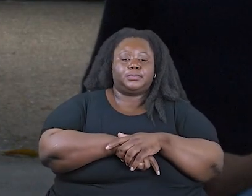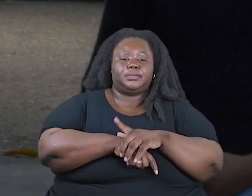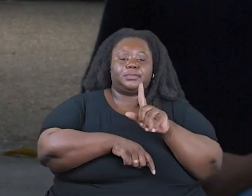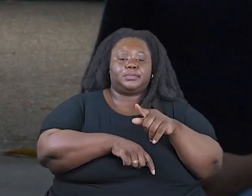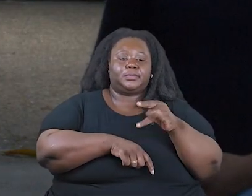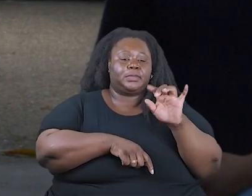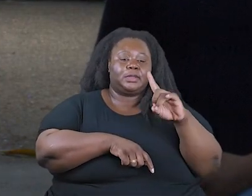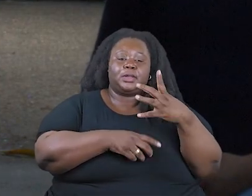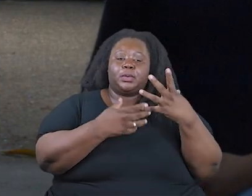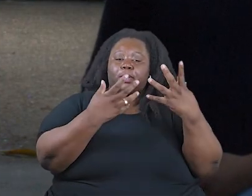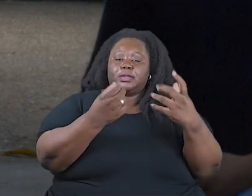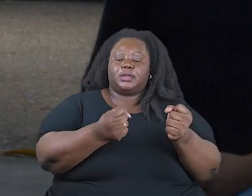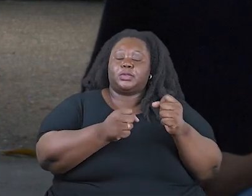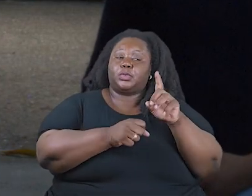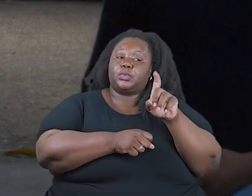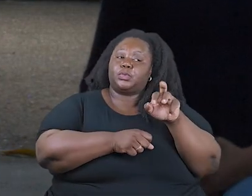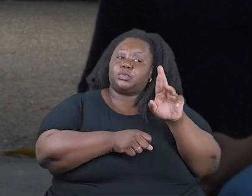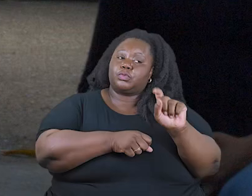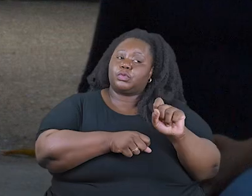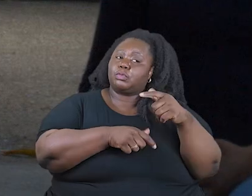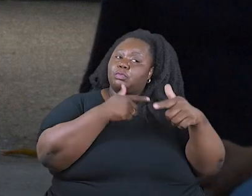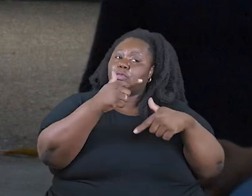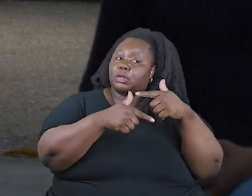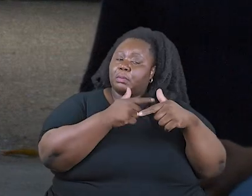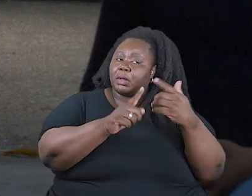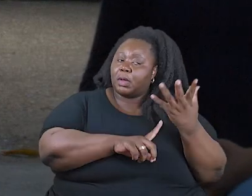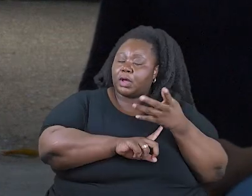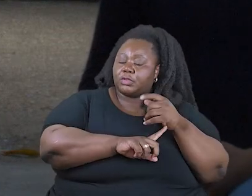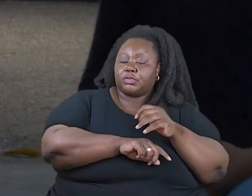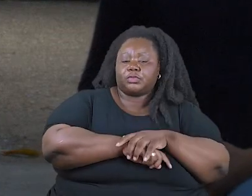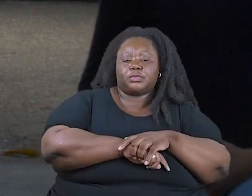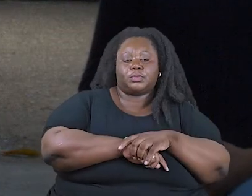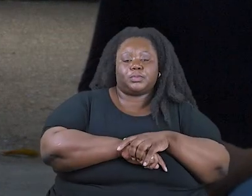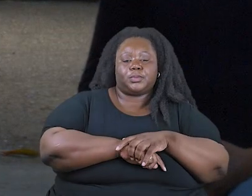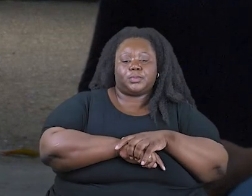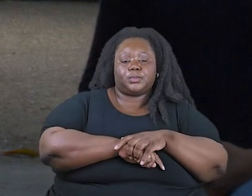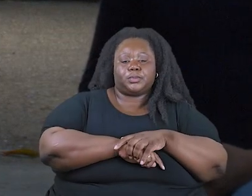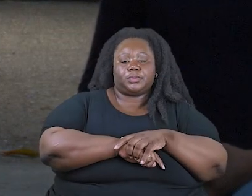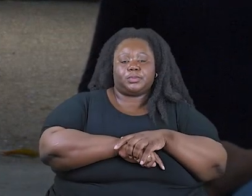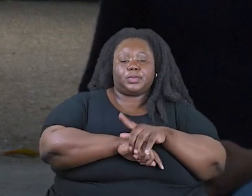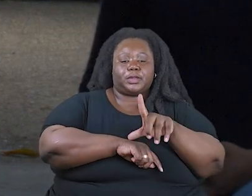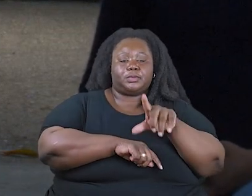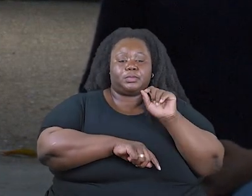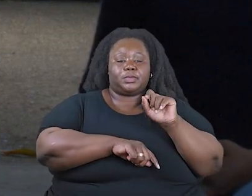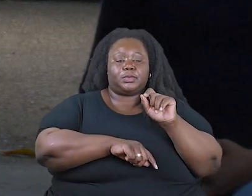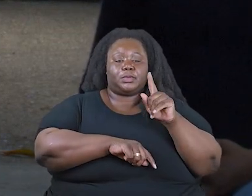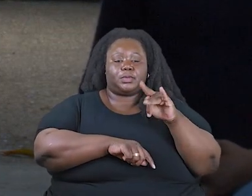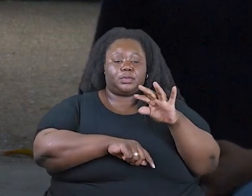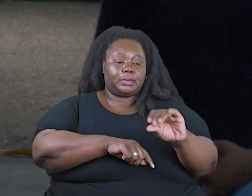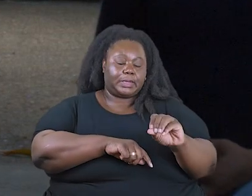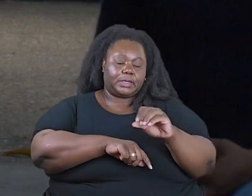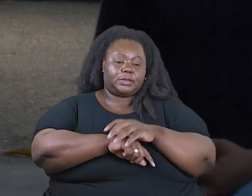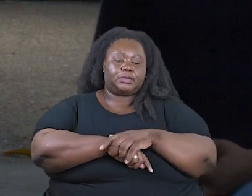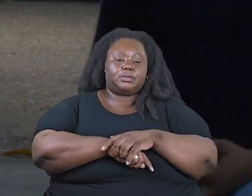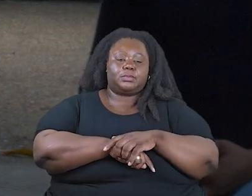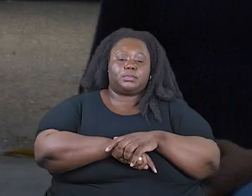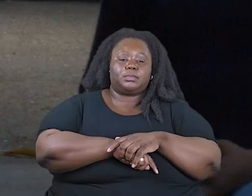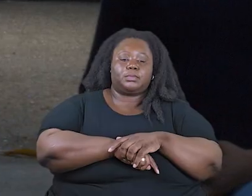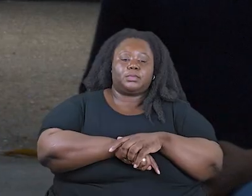Associação Paulista não reconhecia o xerox como um meio artístico. Eles preferiam que fosse um